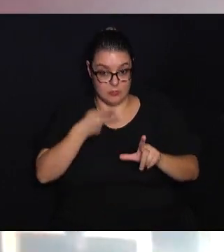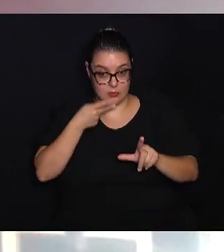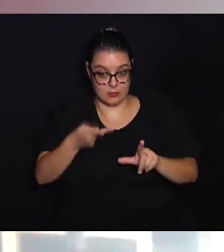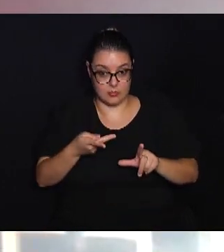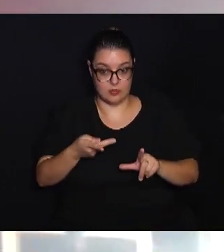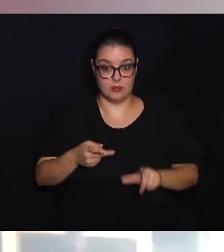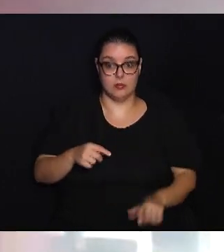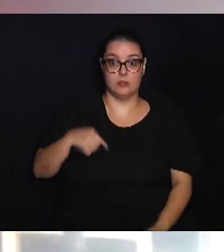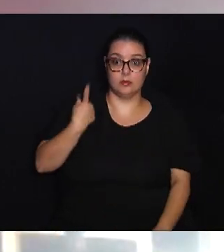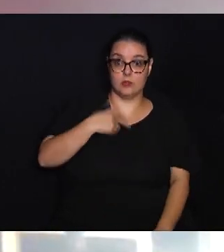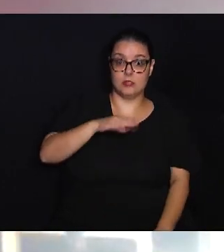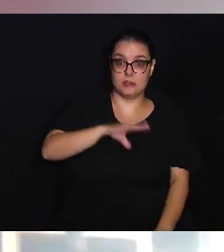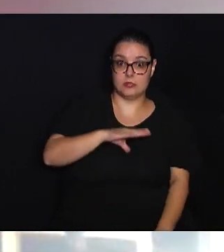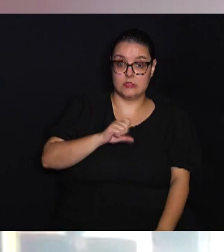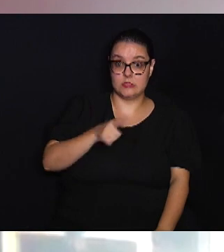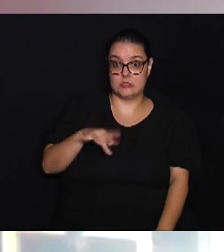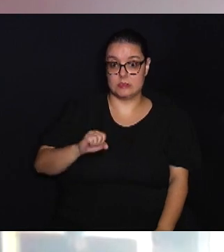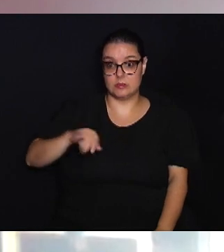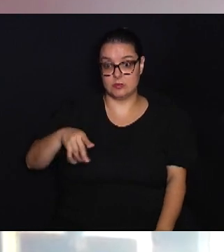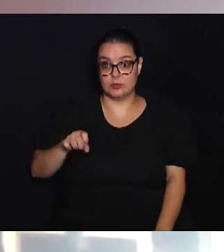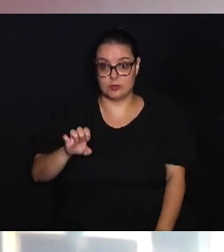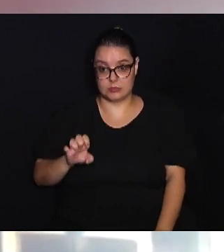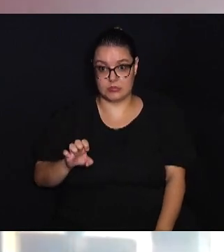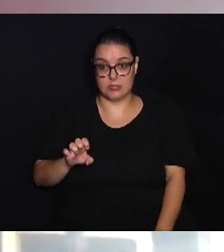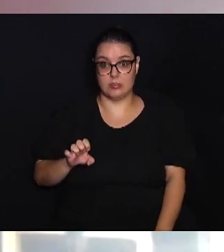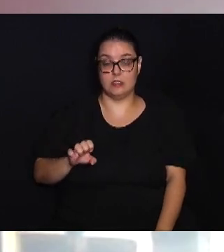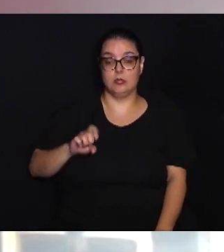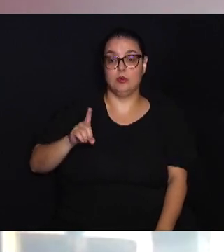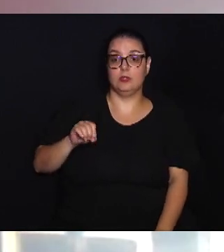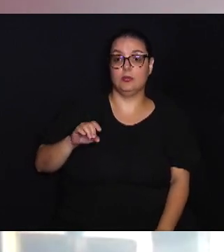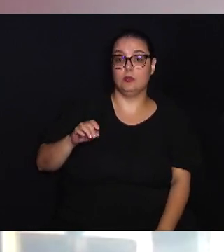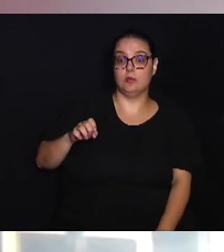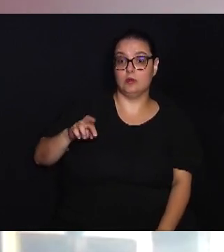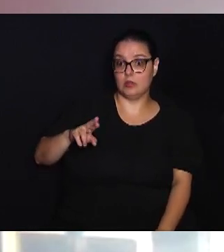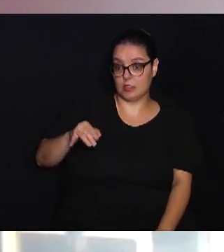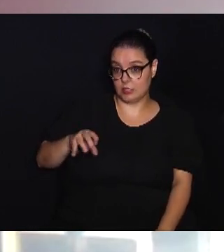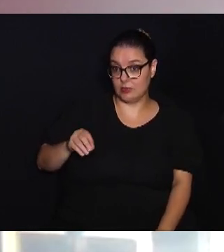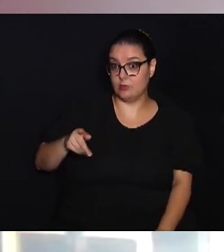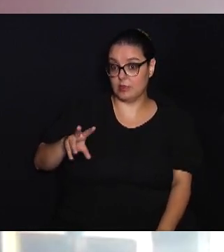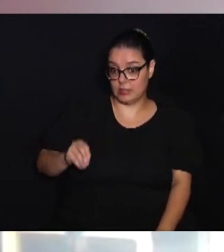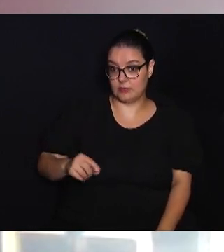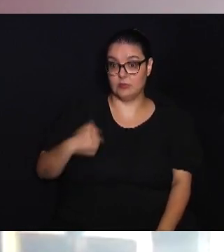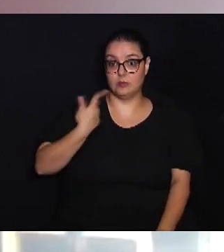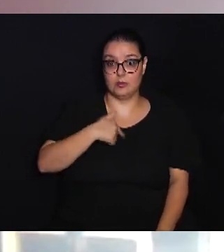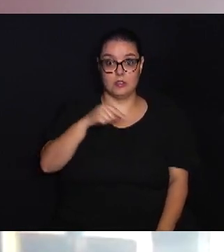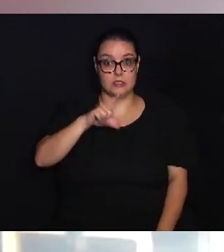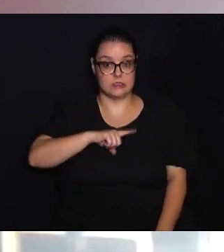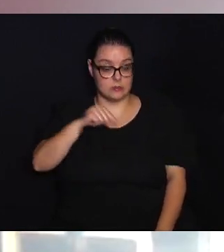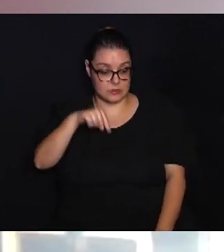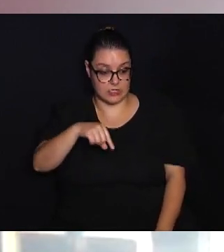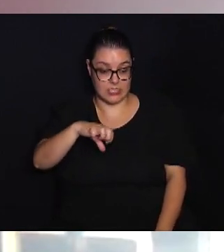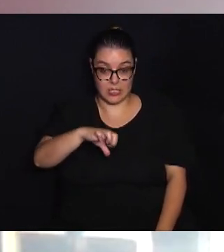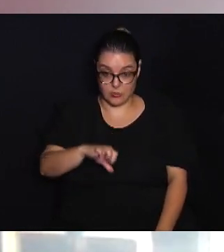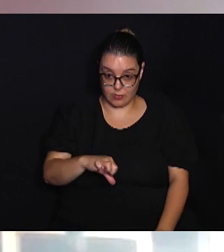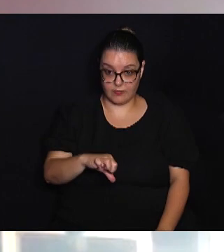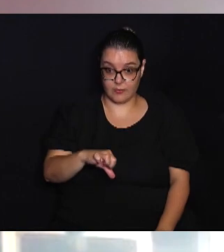parâmetro nós estamos em S do Rio Preto nós temos nove operações em Rio Preto então para você ver o potencial que é